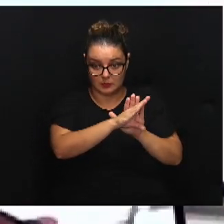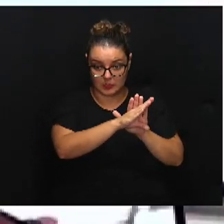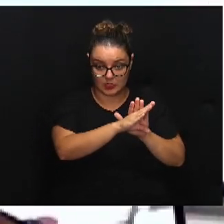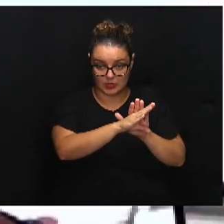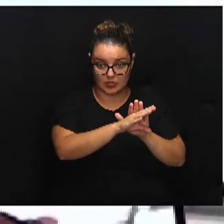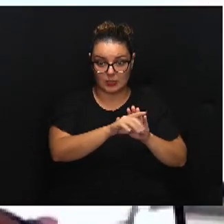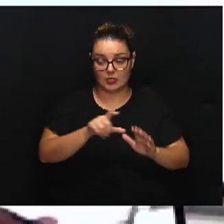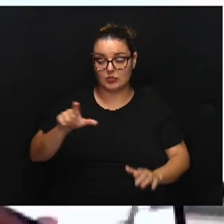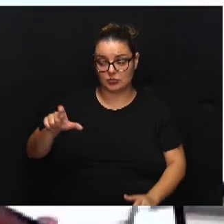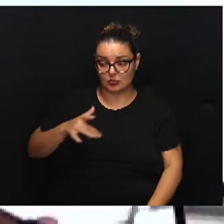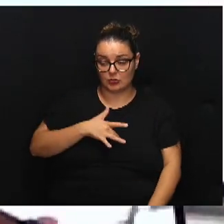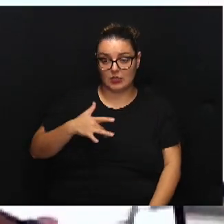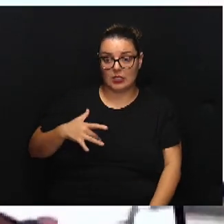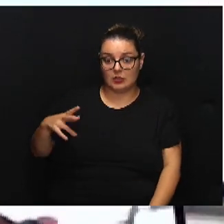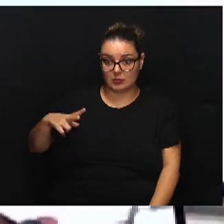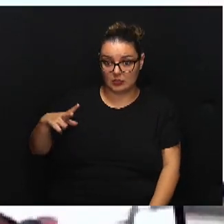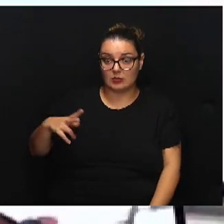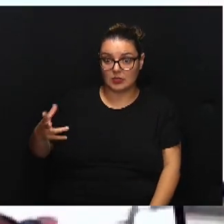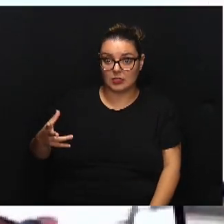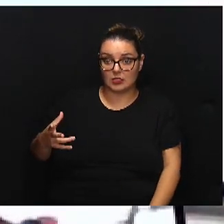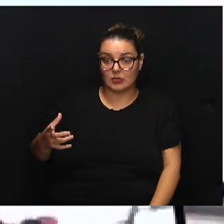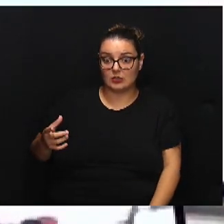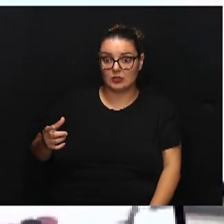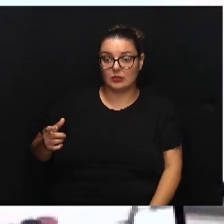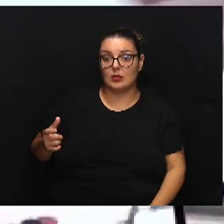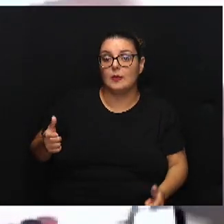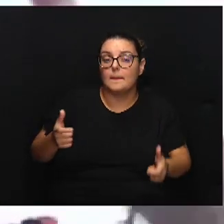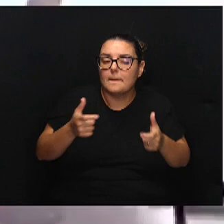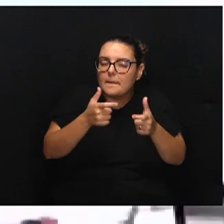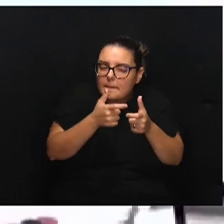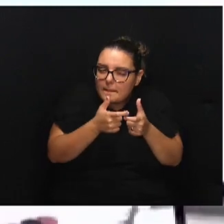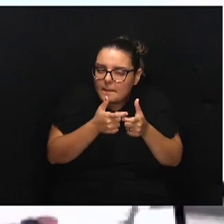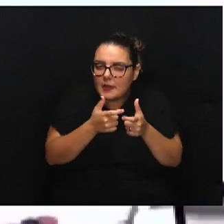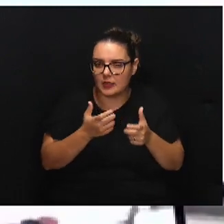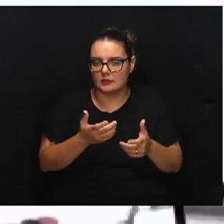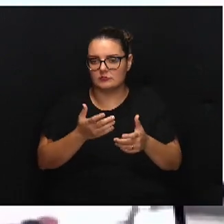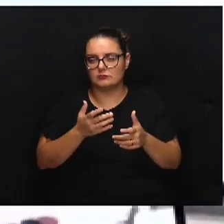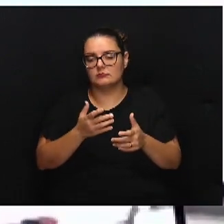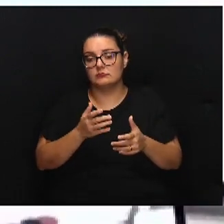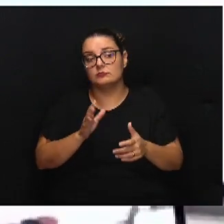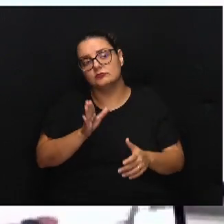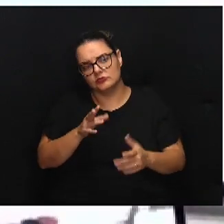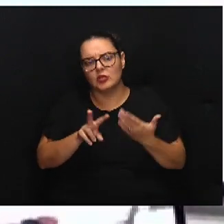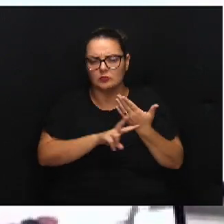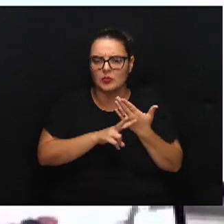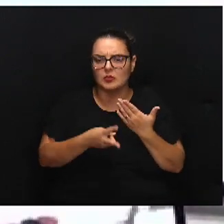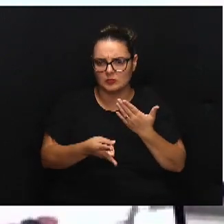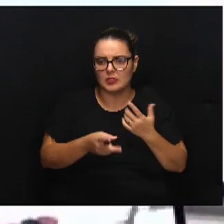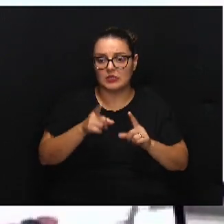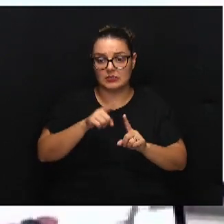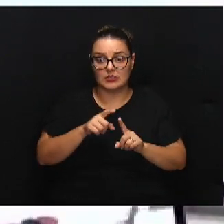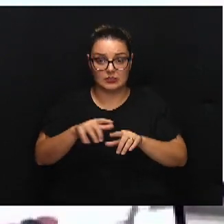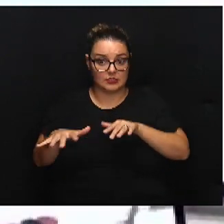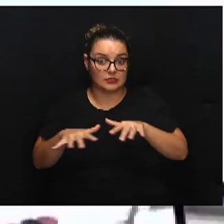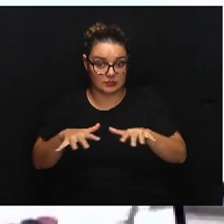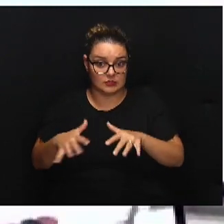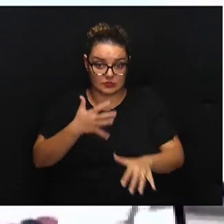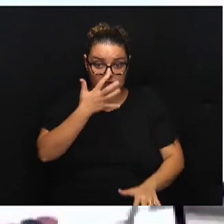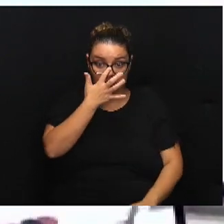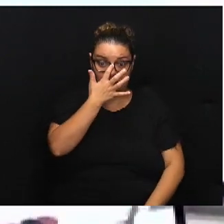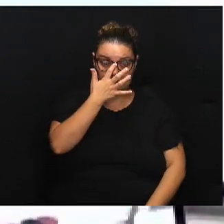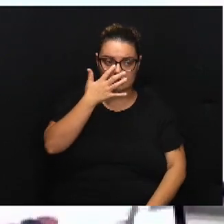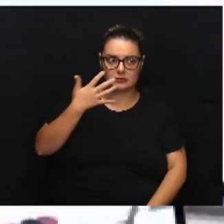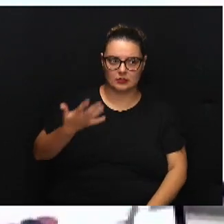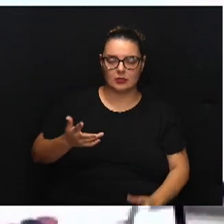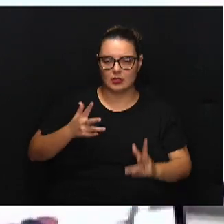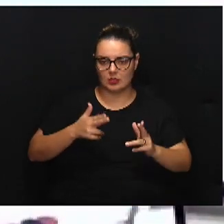convênios e privadas, elas estão um pouquinho menos elevadas, talvez já por impacto desse tipo de movimento. Então, é